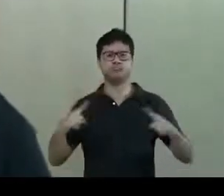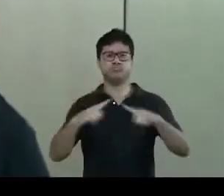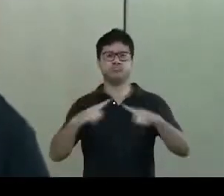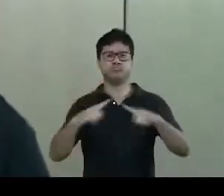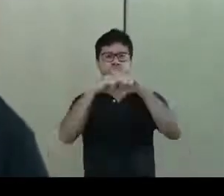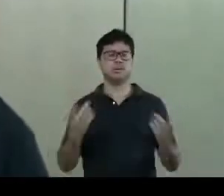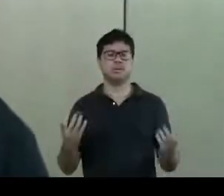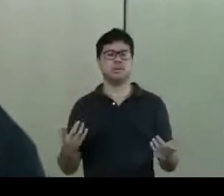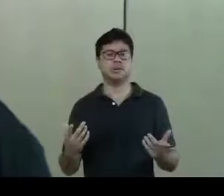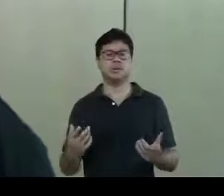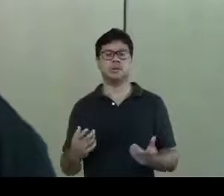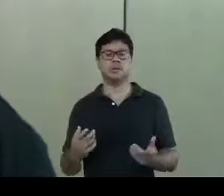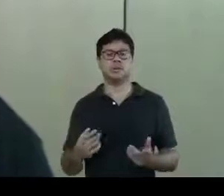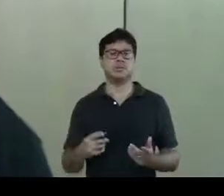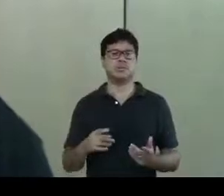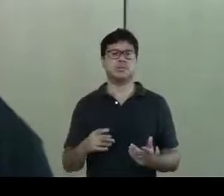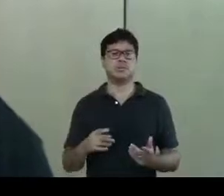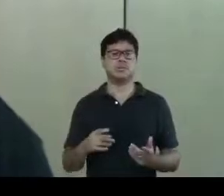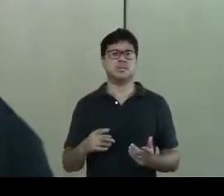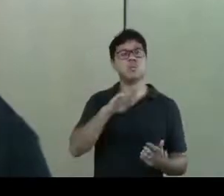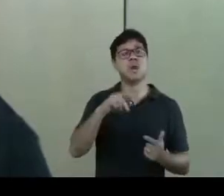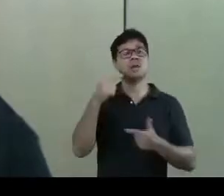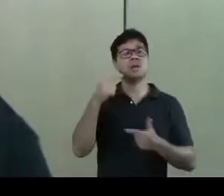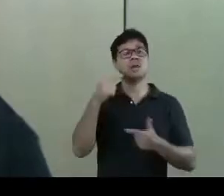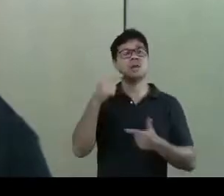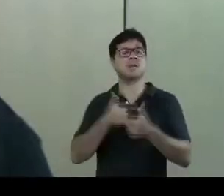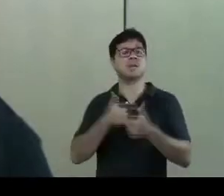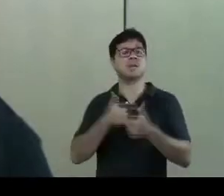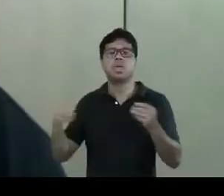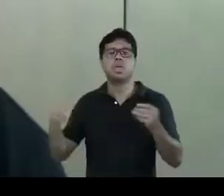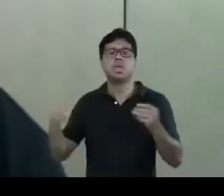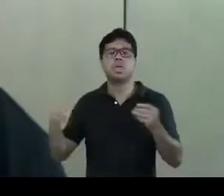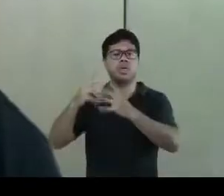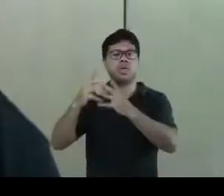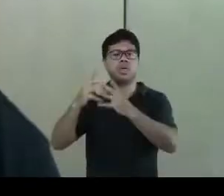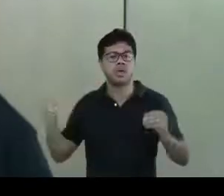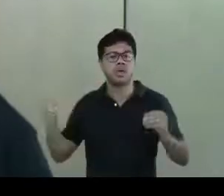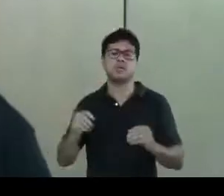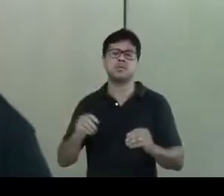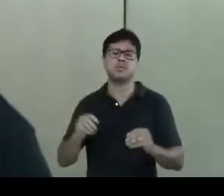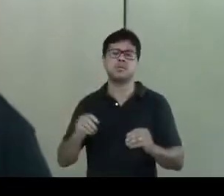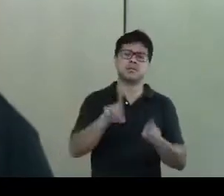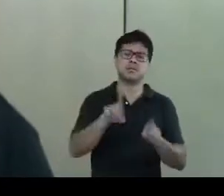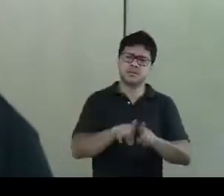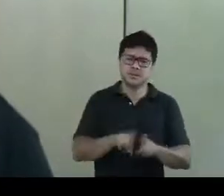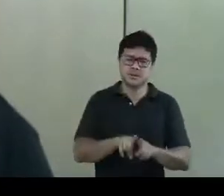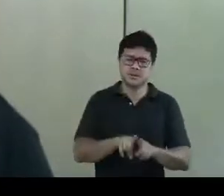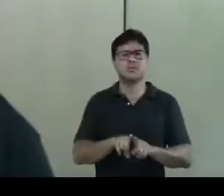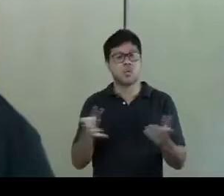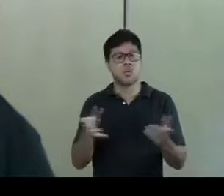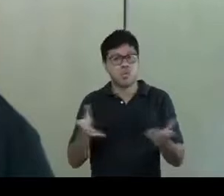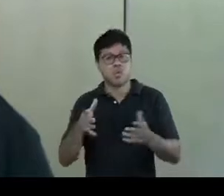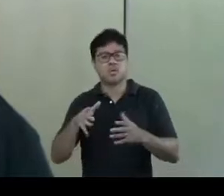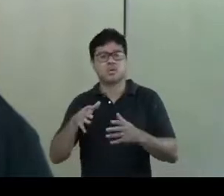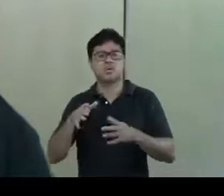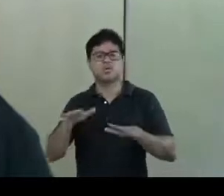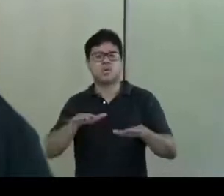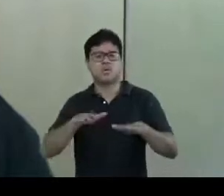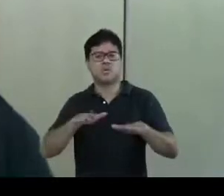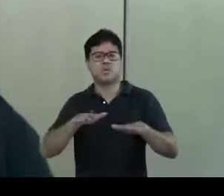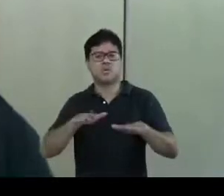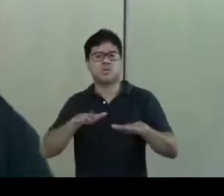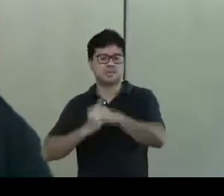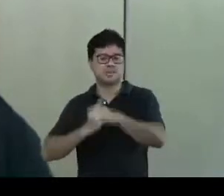né, que não é necessariamente trabalhar apenas com a efemeridade, mas talvez o grande desafio das humanidades digitais seja